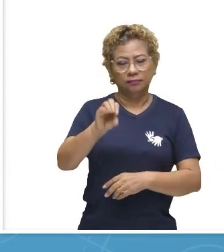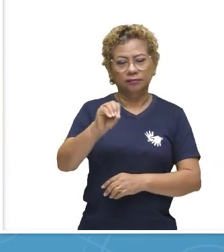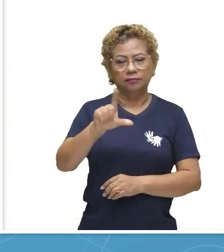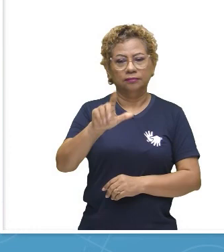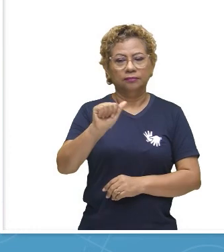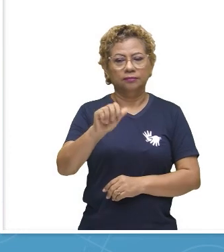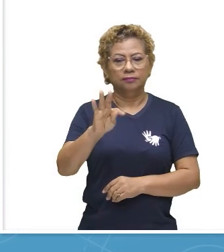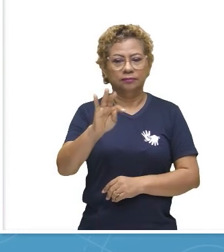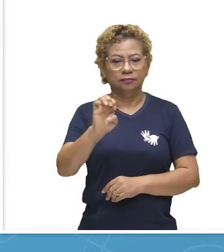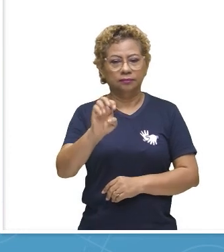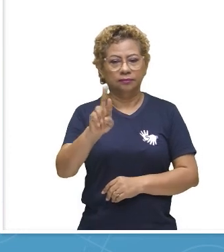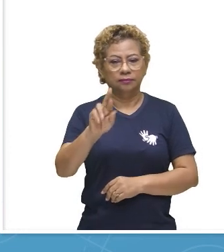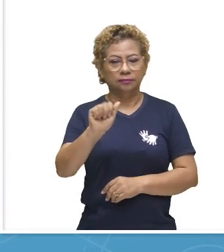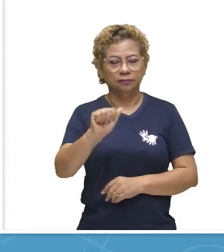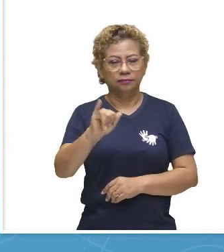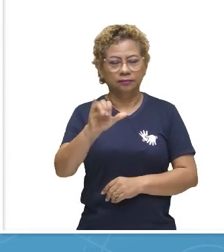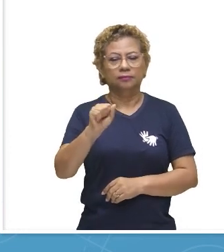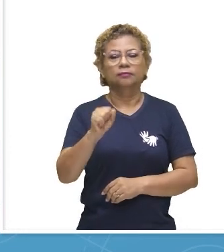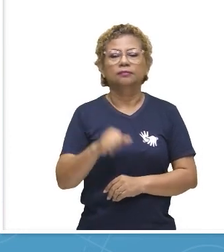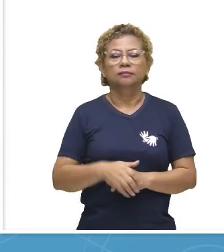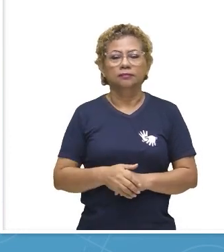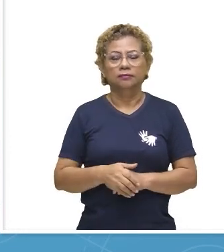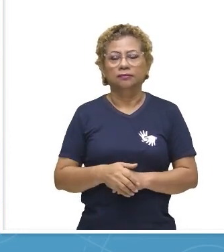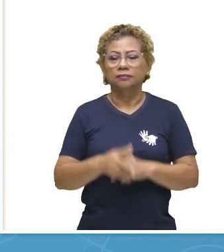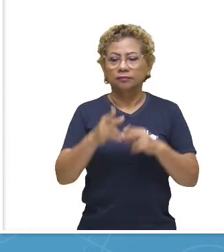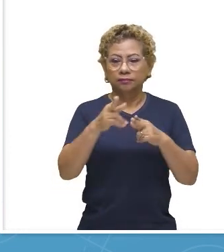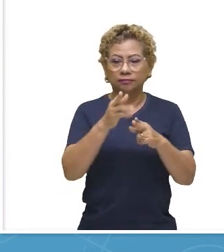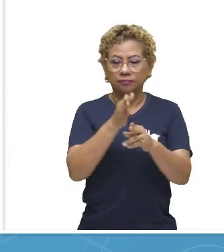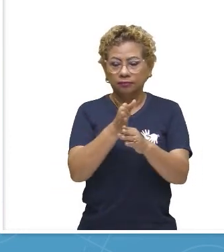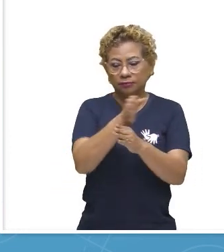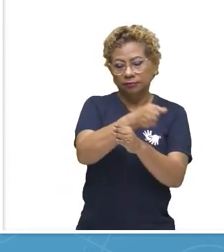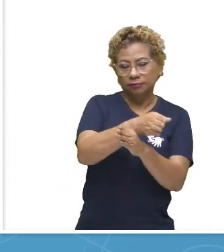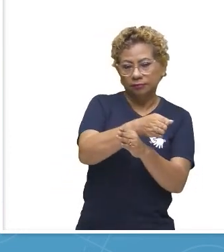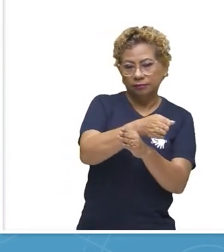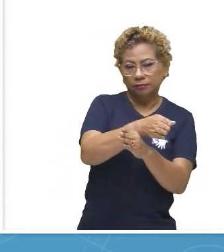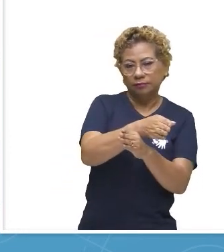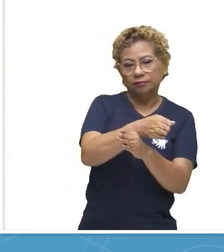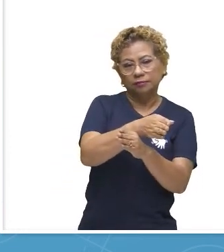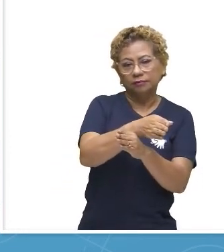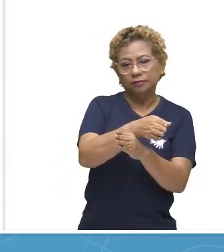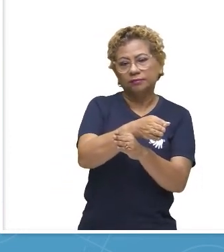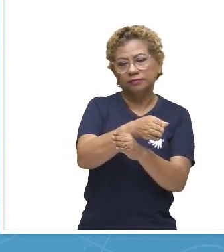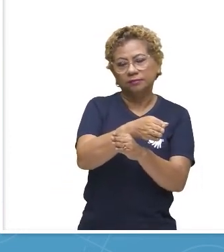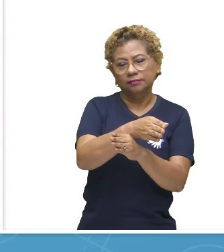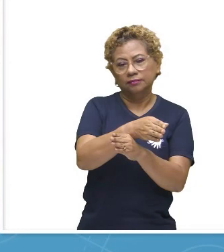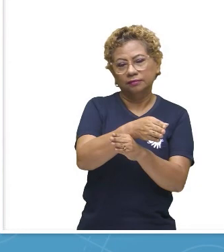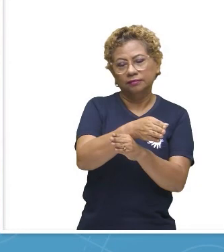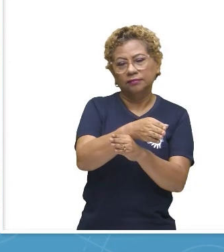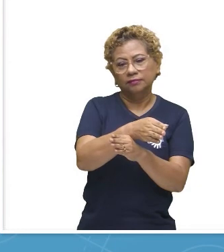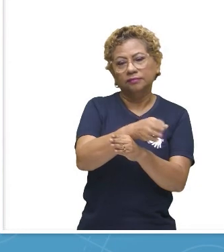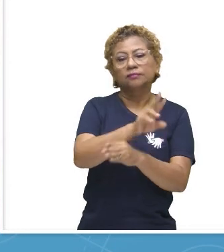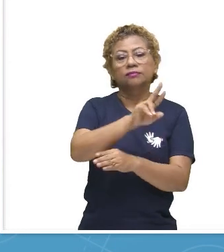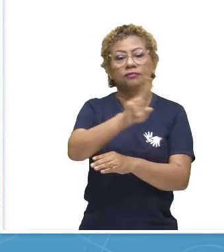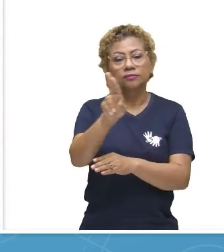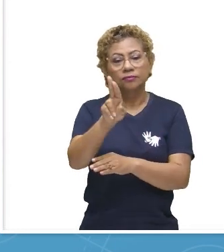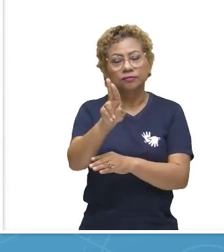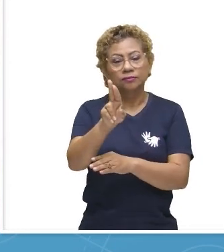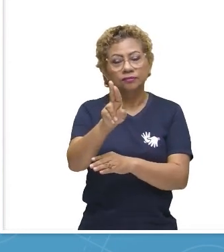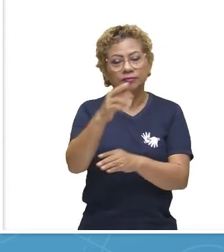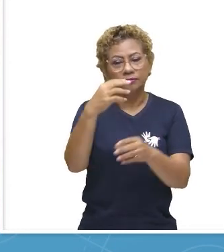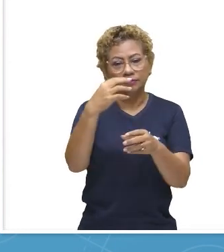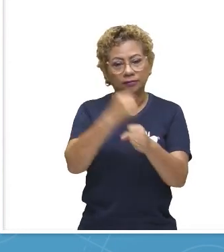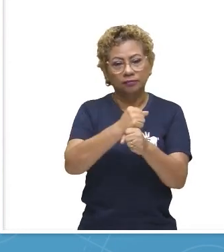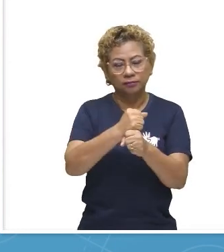mesmo lado da reta, olha só. Eles estão aqui desse mesmo lado. Qual é a característica? Quando eles estão do mesmo lado, a soma deles